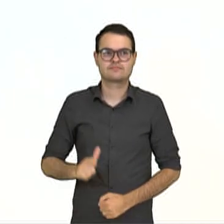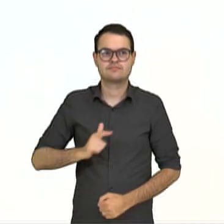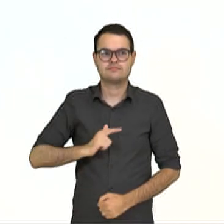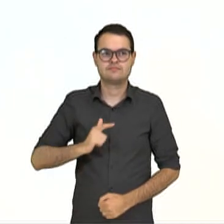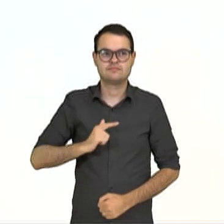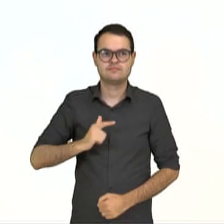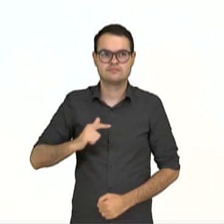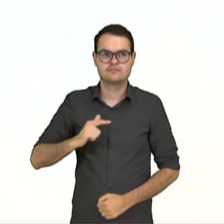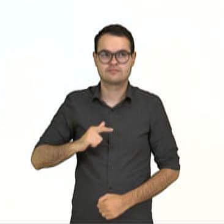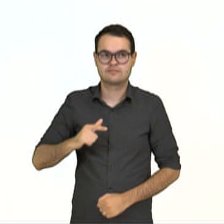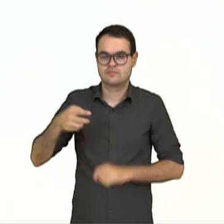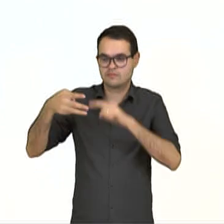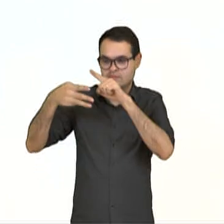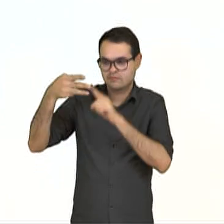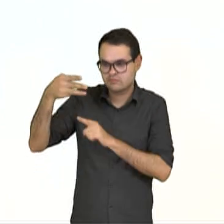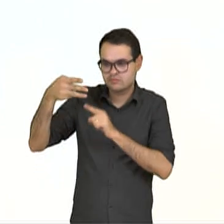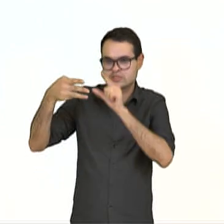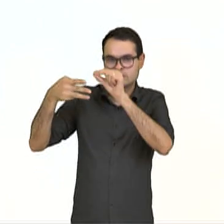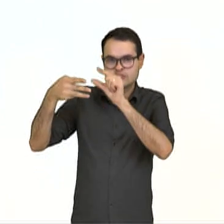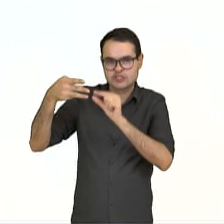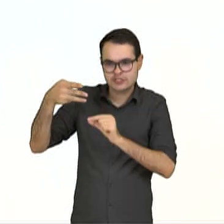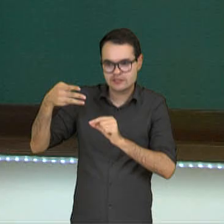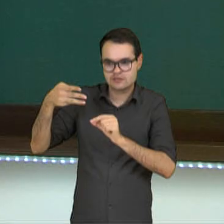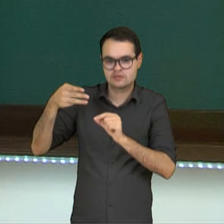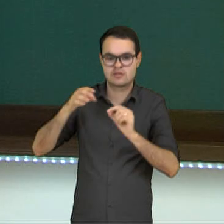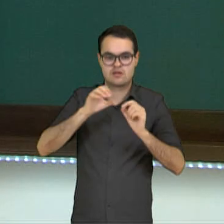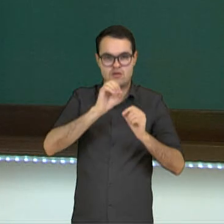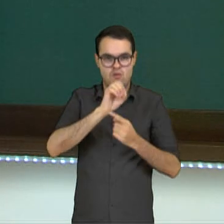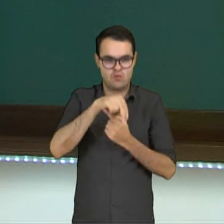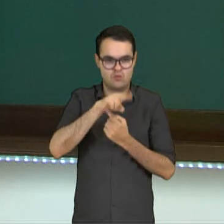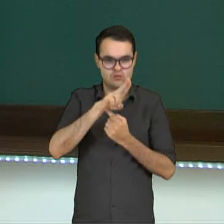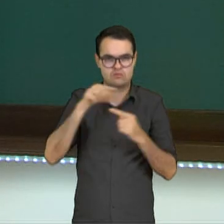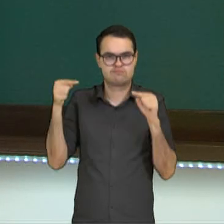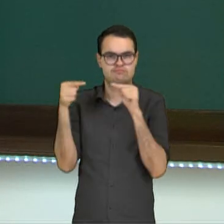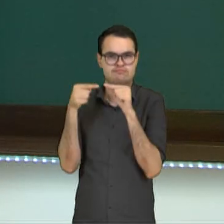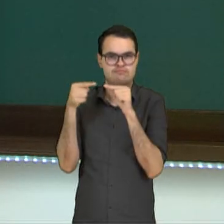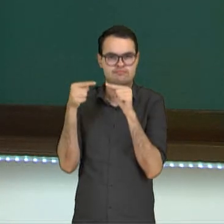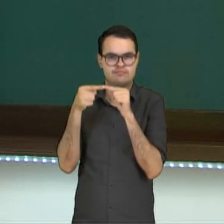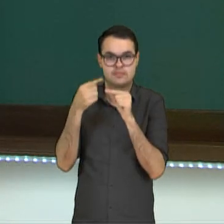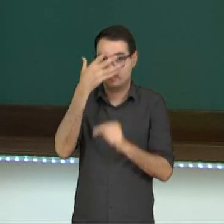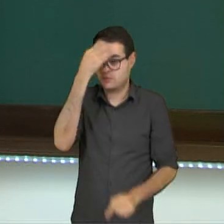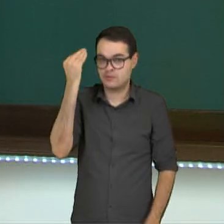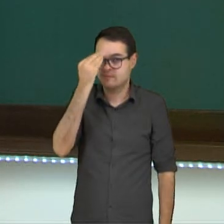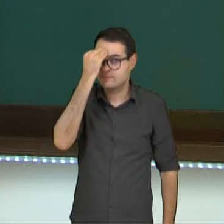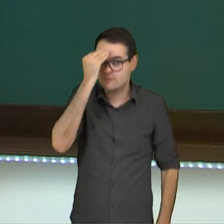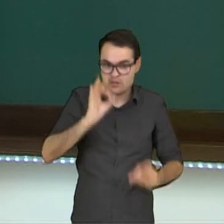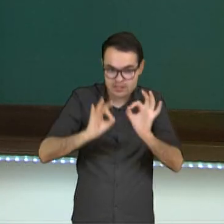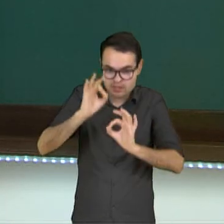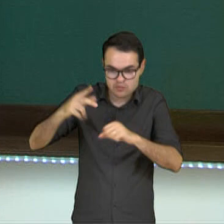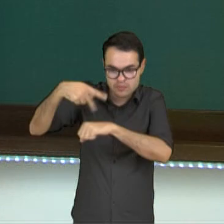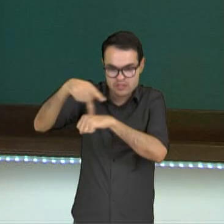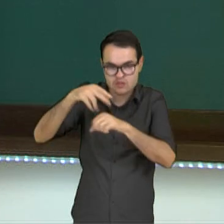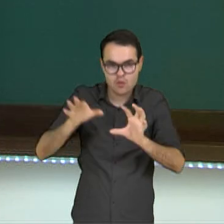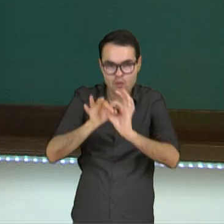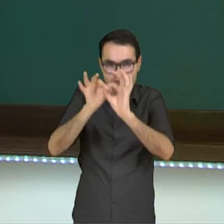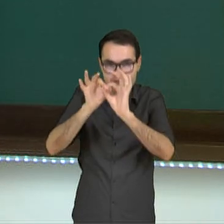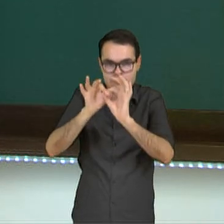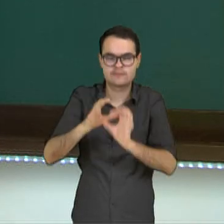que caracteriza a ONU, Organização das Nações Unidas. Não esquece isso, gente.